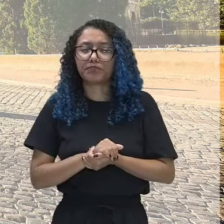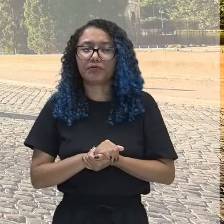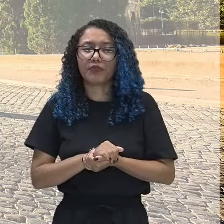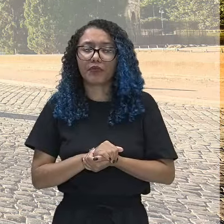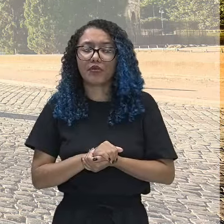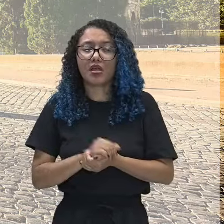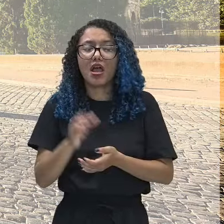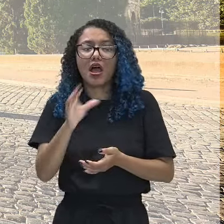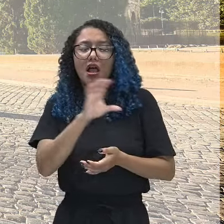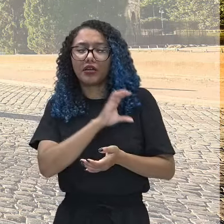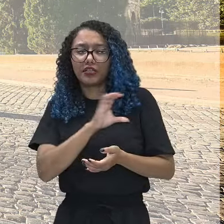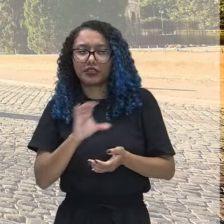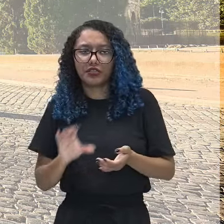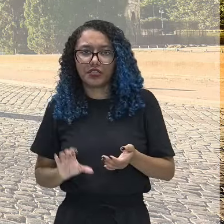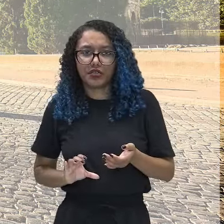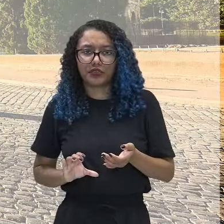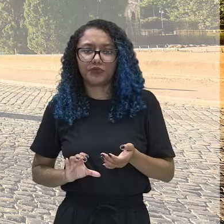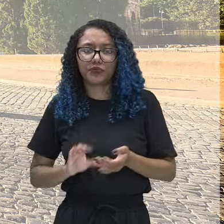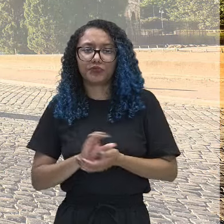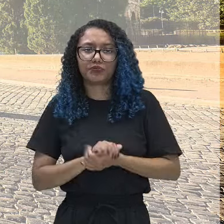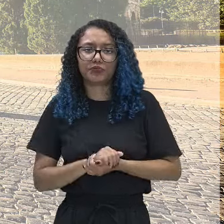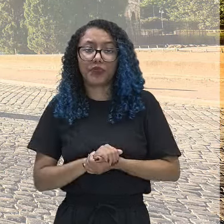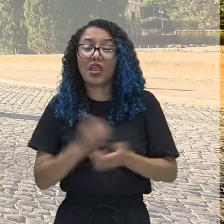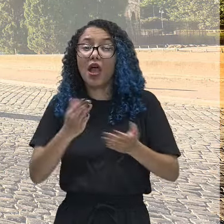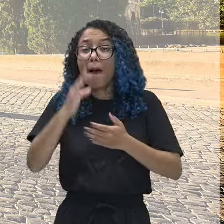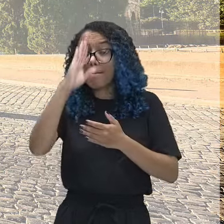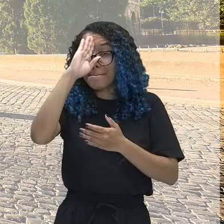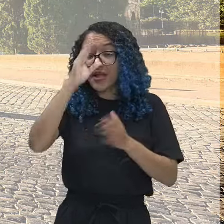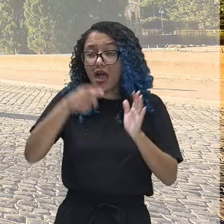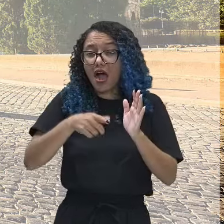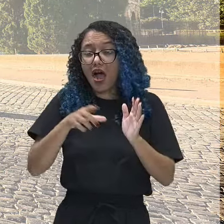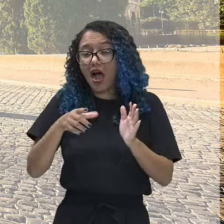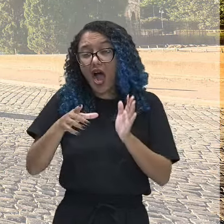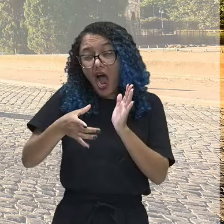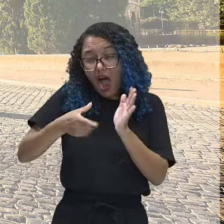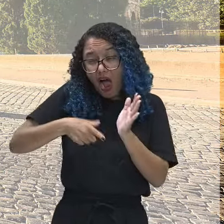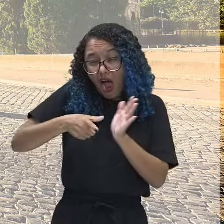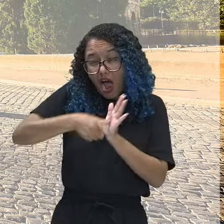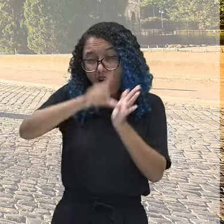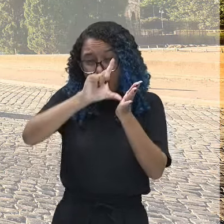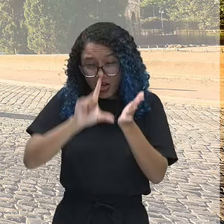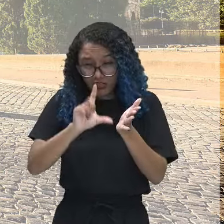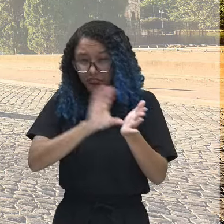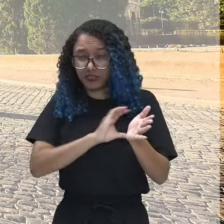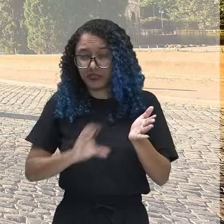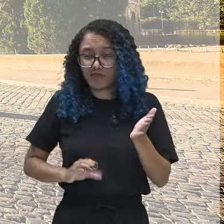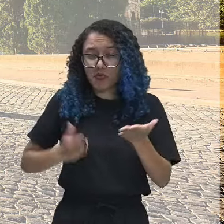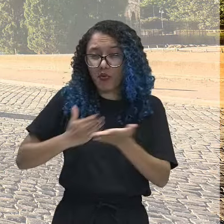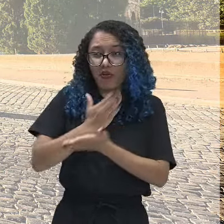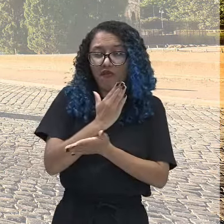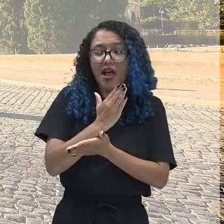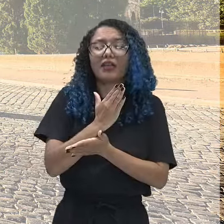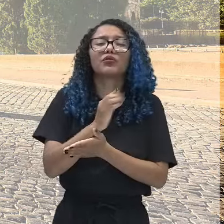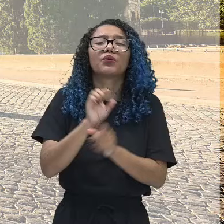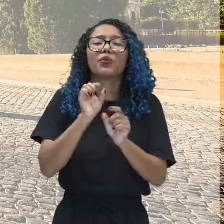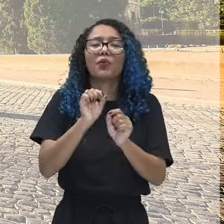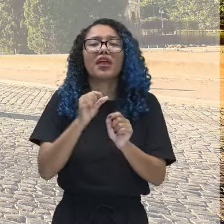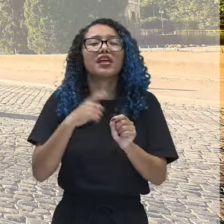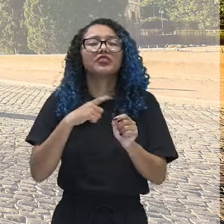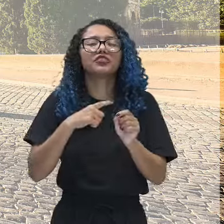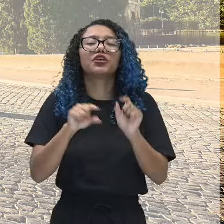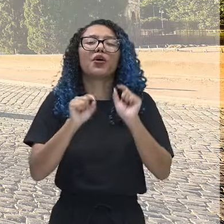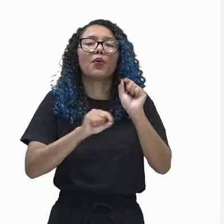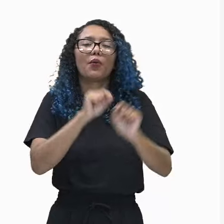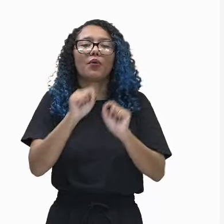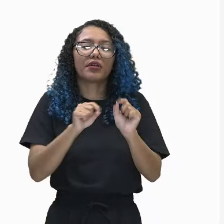a principal religião era a religião politeísta, ou seja, uma religião com vários deuses. Vamos